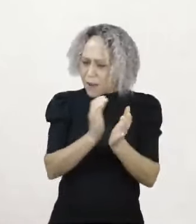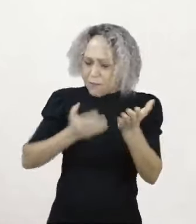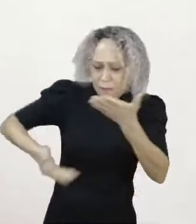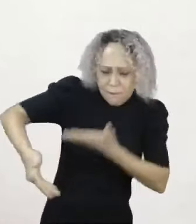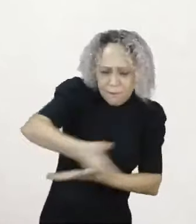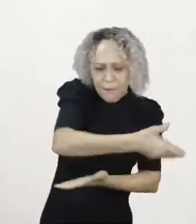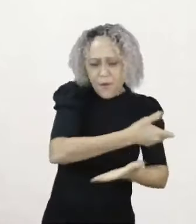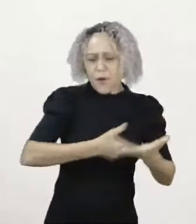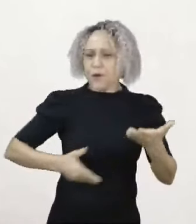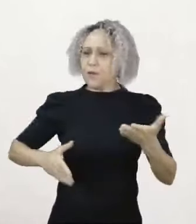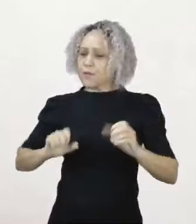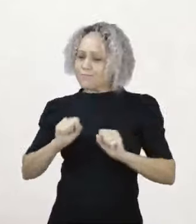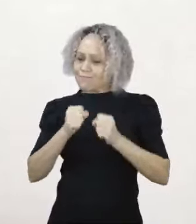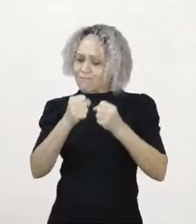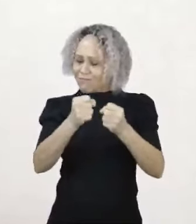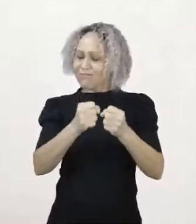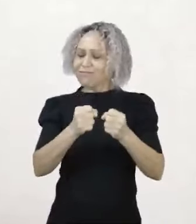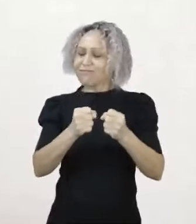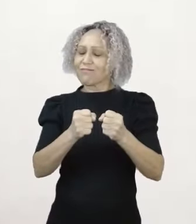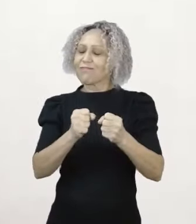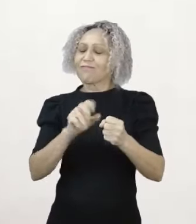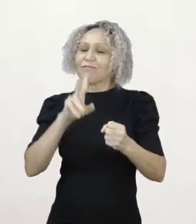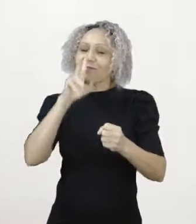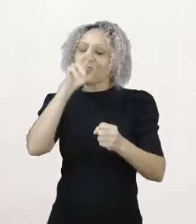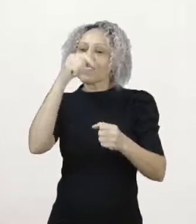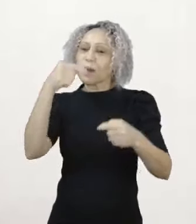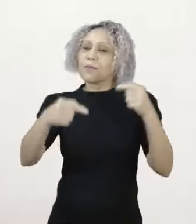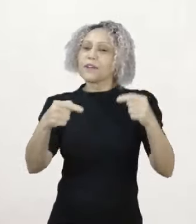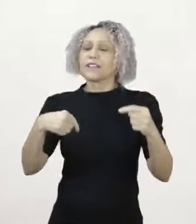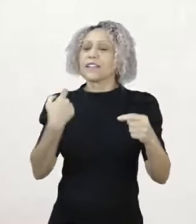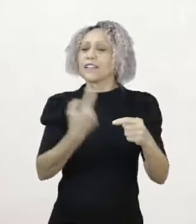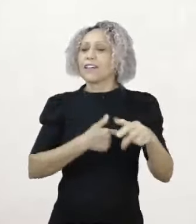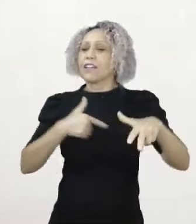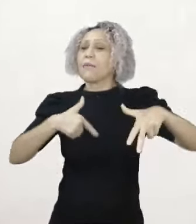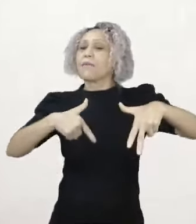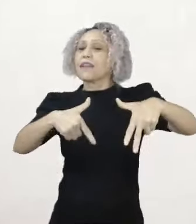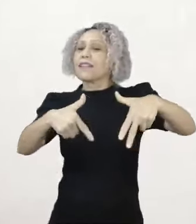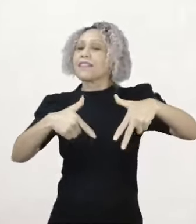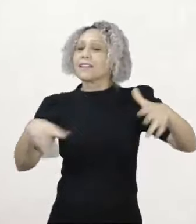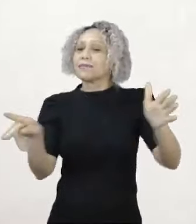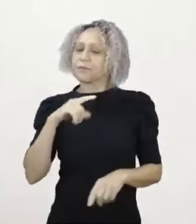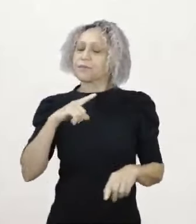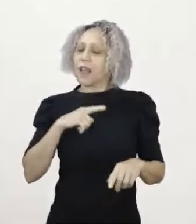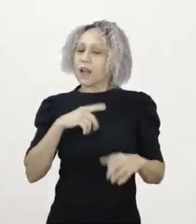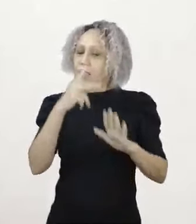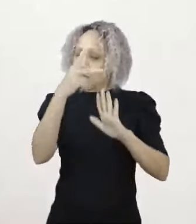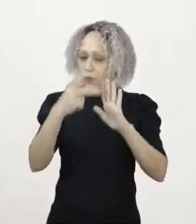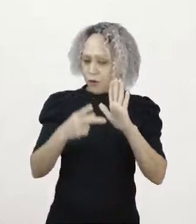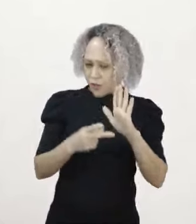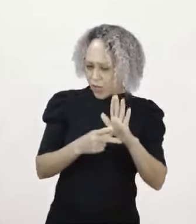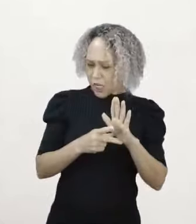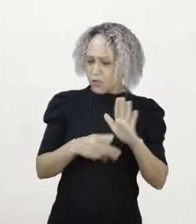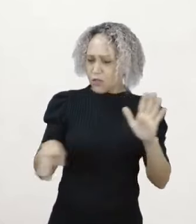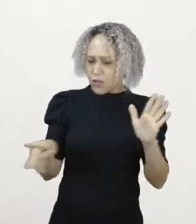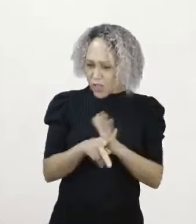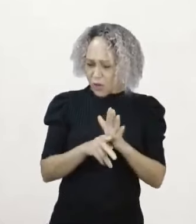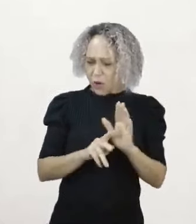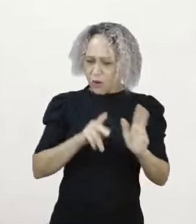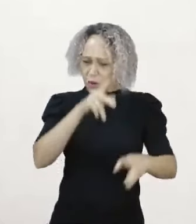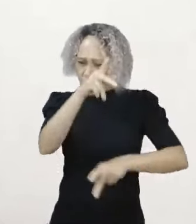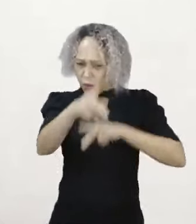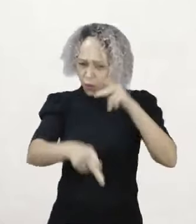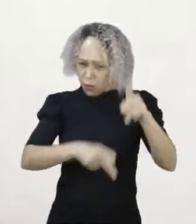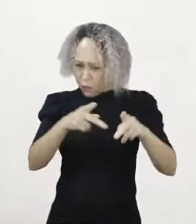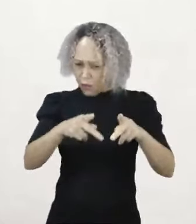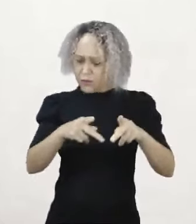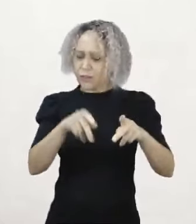política que é a nossa militância do PT que é uma militância diferenciada Então esse é o nosso compromisso e é